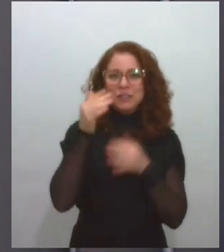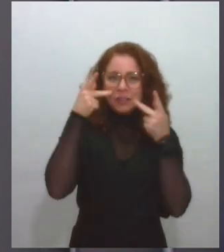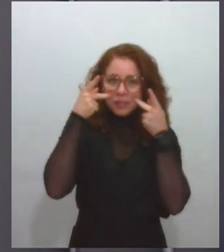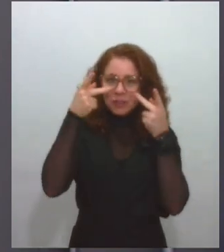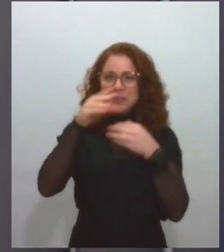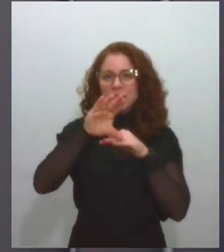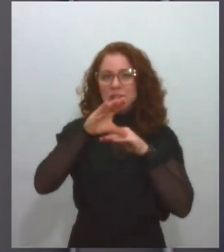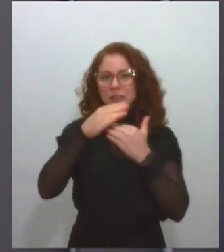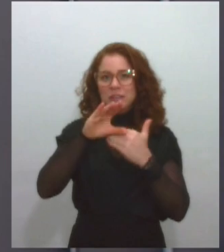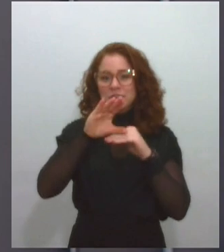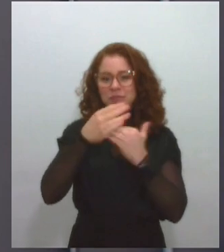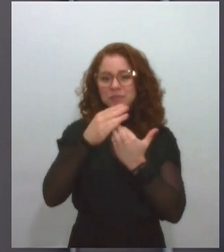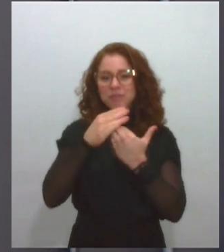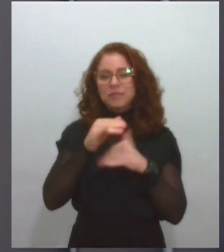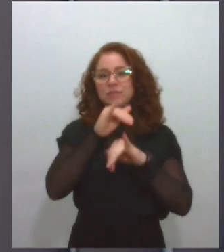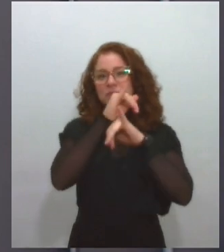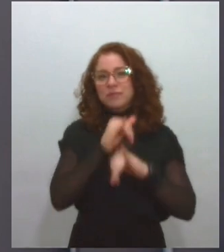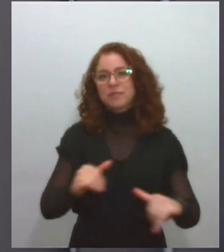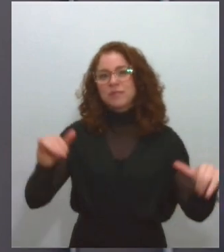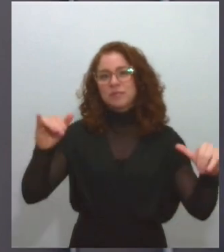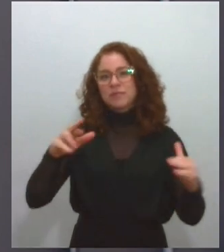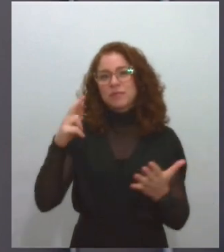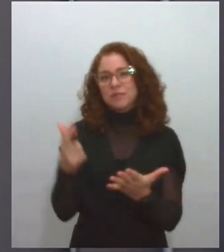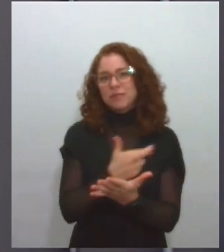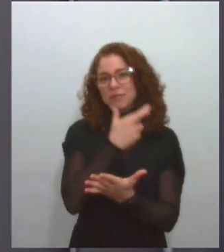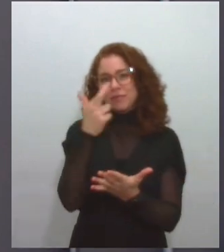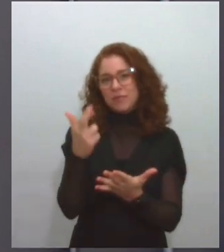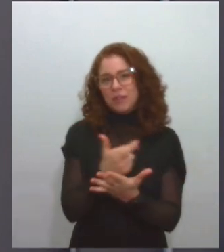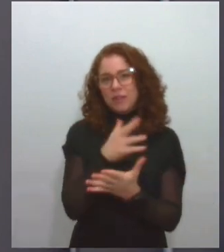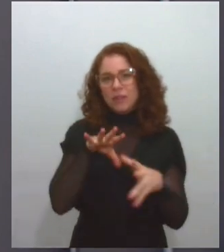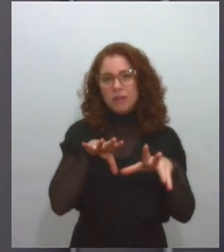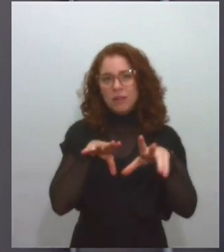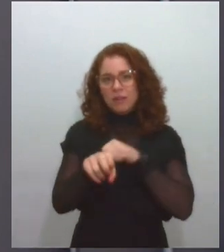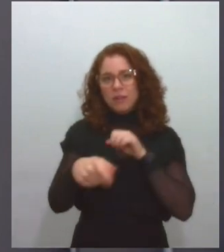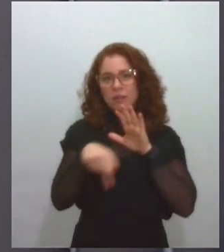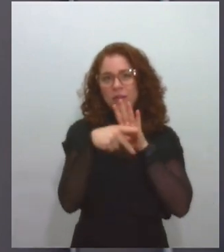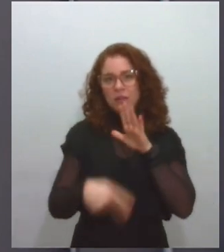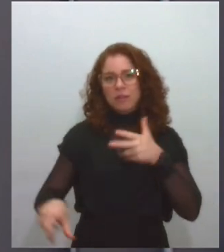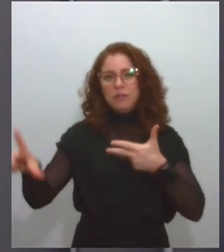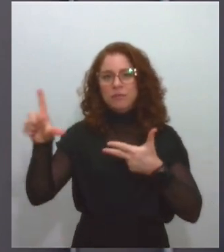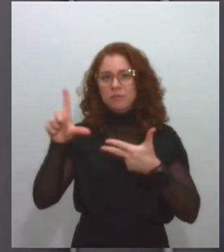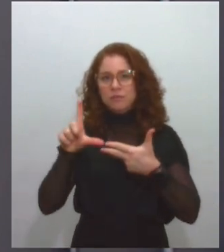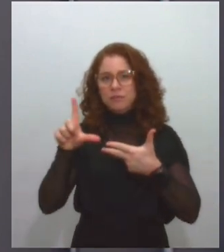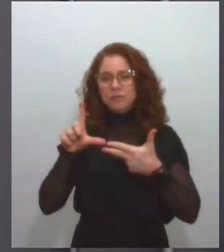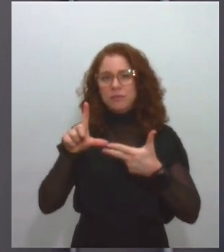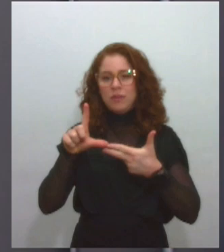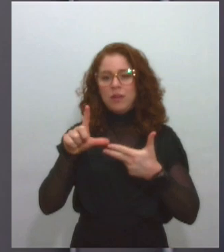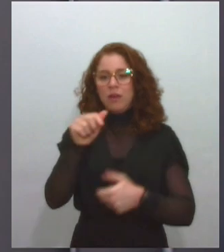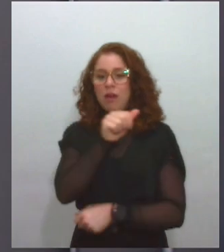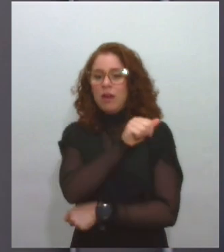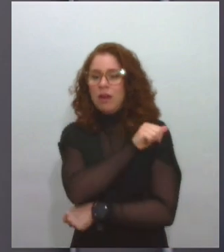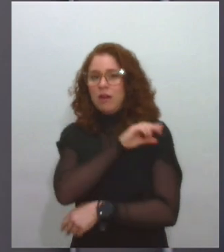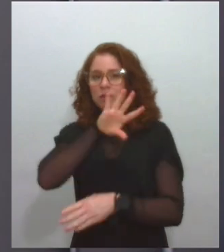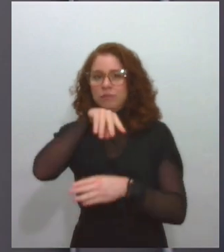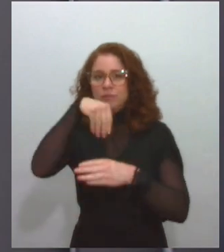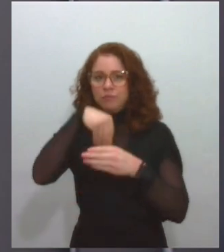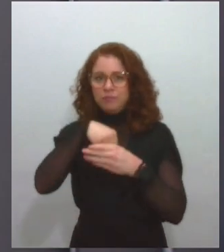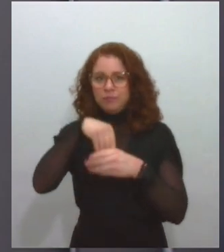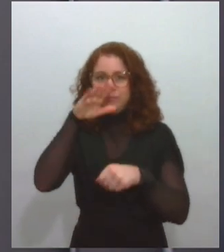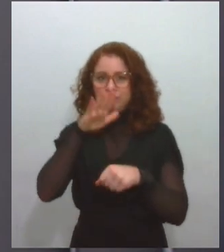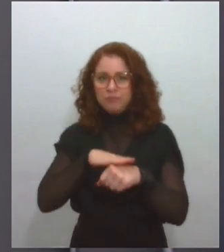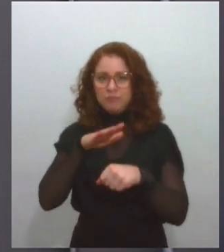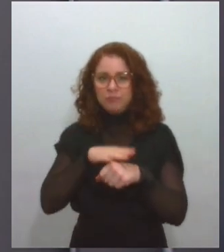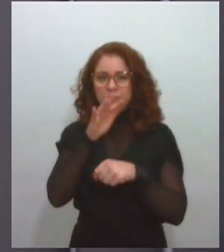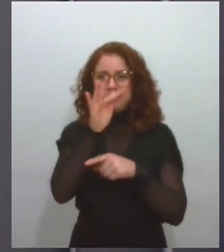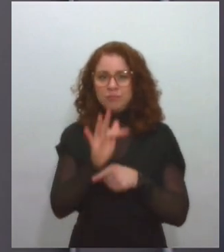o lançamento da revista de informação legislativa aos universitários. O novo periódico da Casa